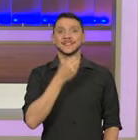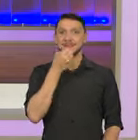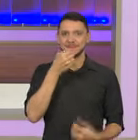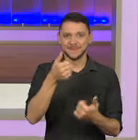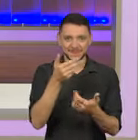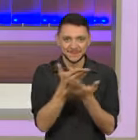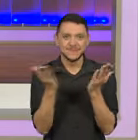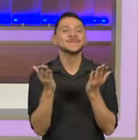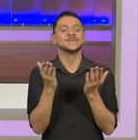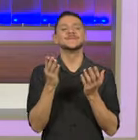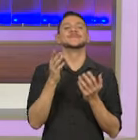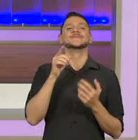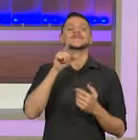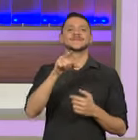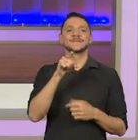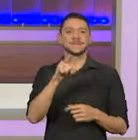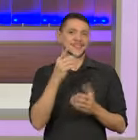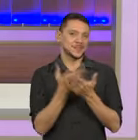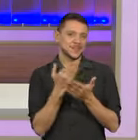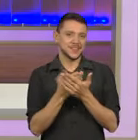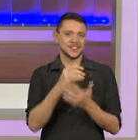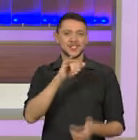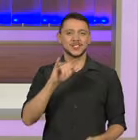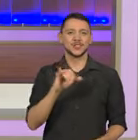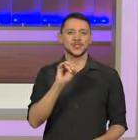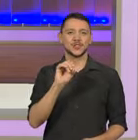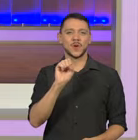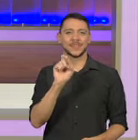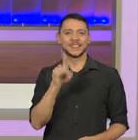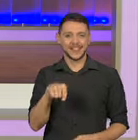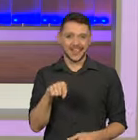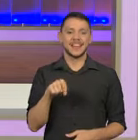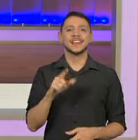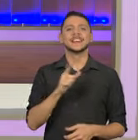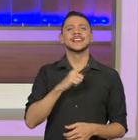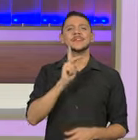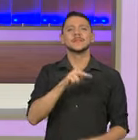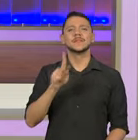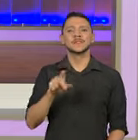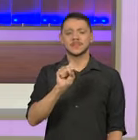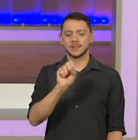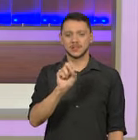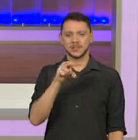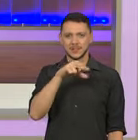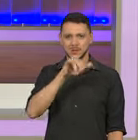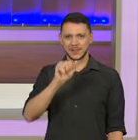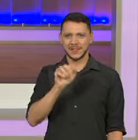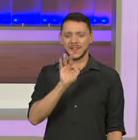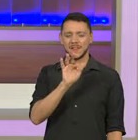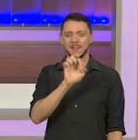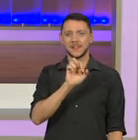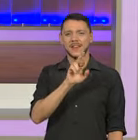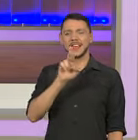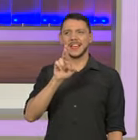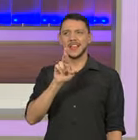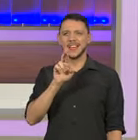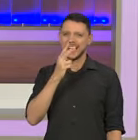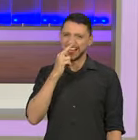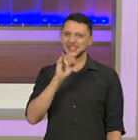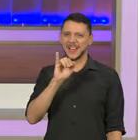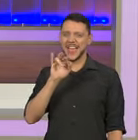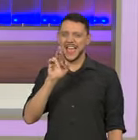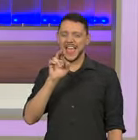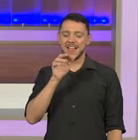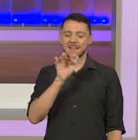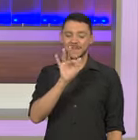os meus estudantes também. Escola José Dini. Quem mais está ali? Prosônia Ferreira. Deve ser Ferreiro, né? Pessoal de Campinas está ali, está